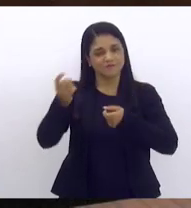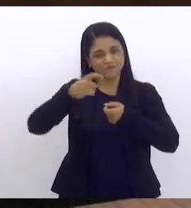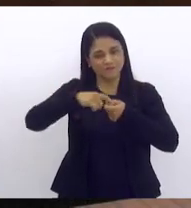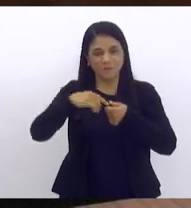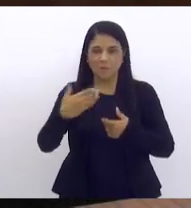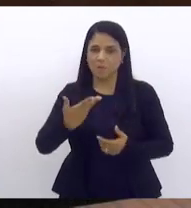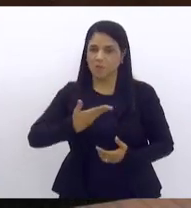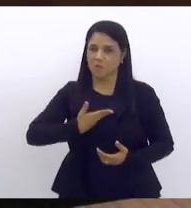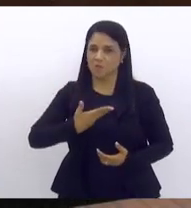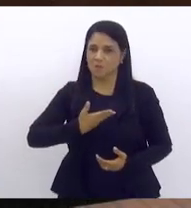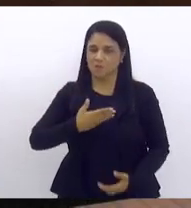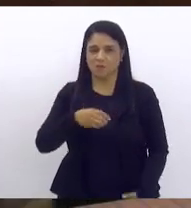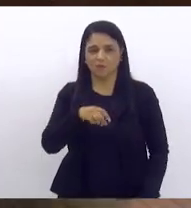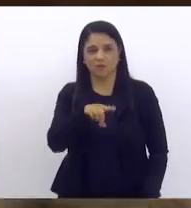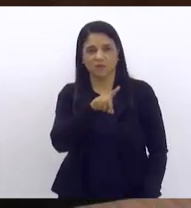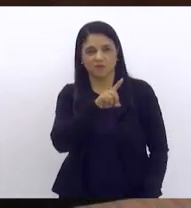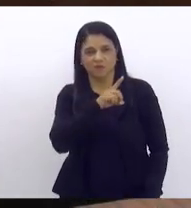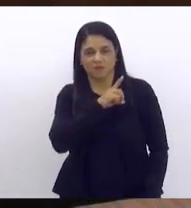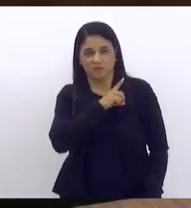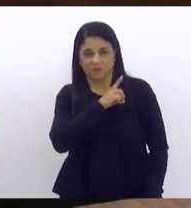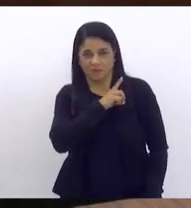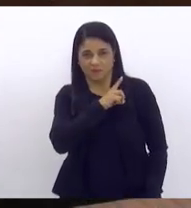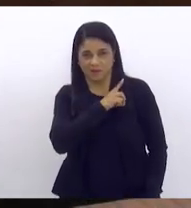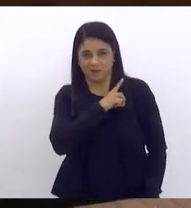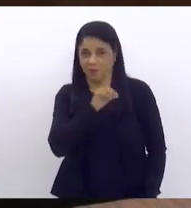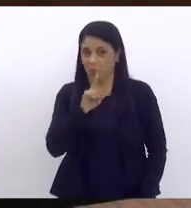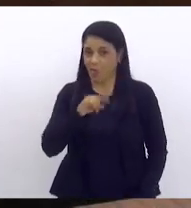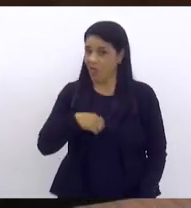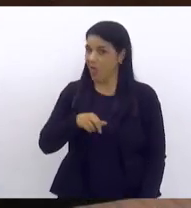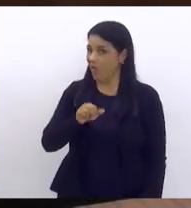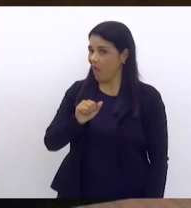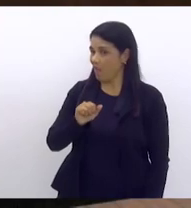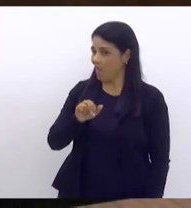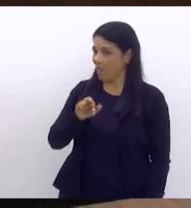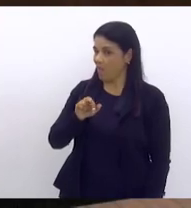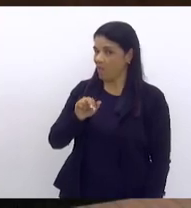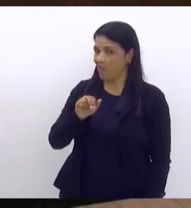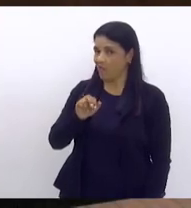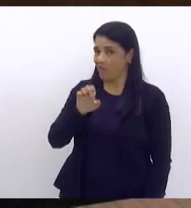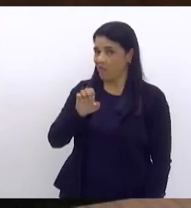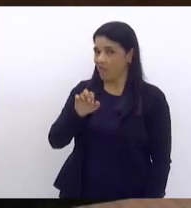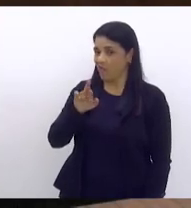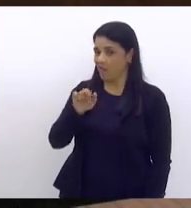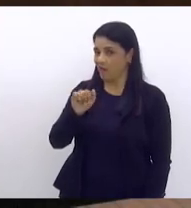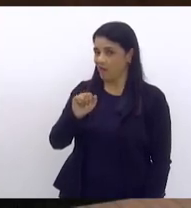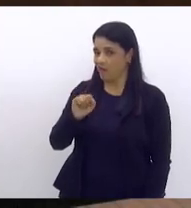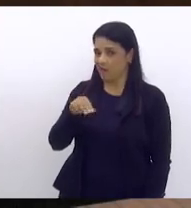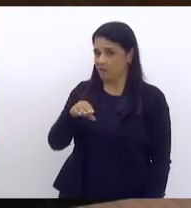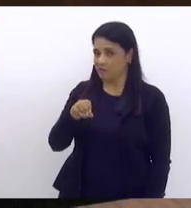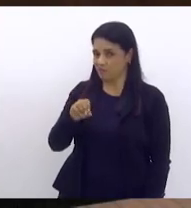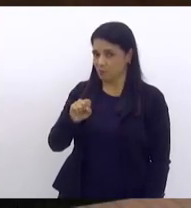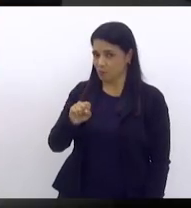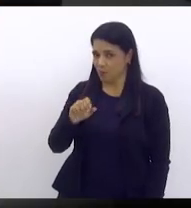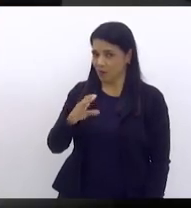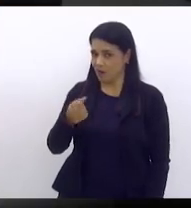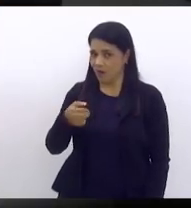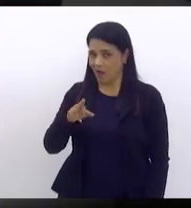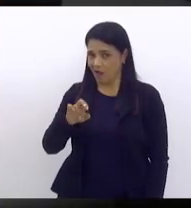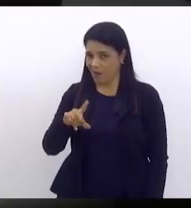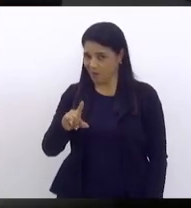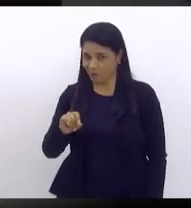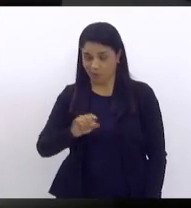casa o meu amigo, o meu parceiro, não é Erasmo Carlos, mas delegado Carlos Augusto. Obrigado.